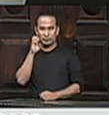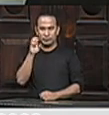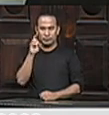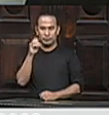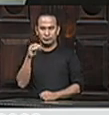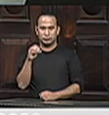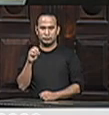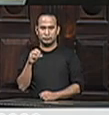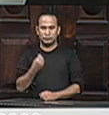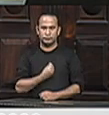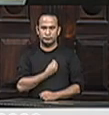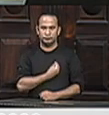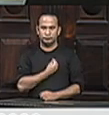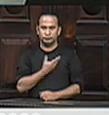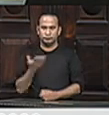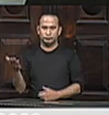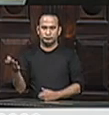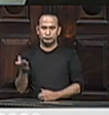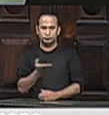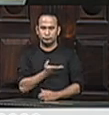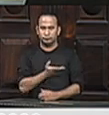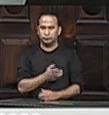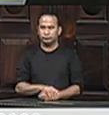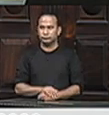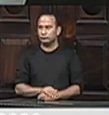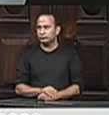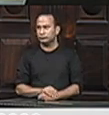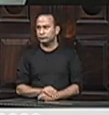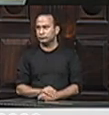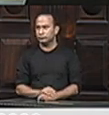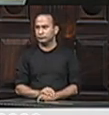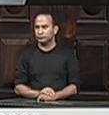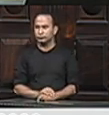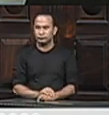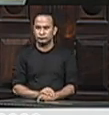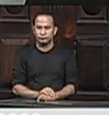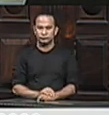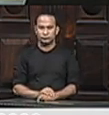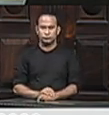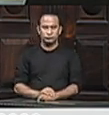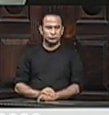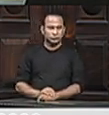Controle. Para emitir parecer pela Comissão de Constituição e Justiça, nome do deputado Edson Albertassi.